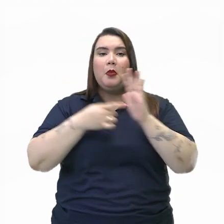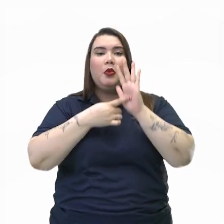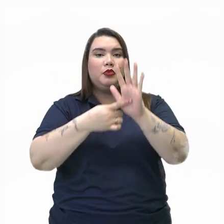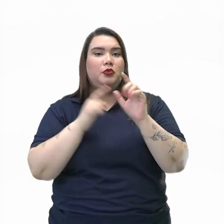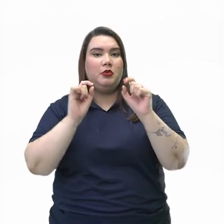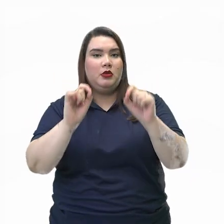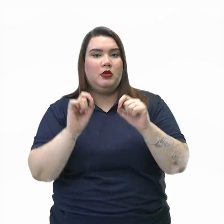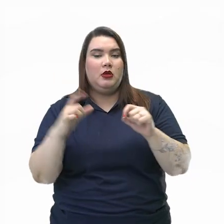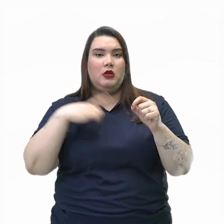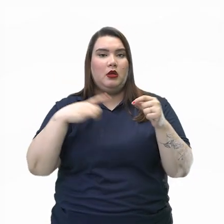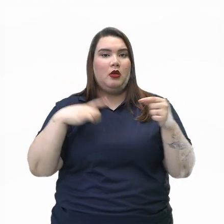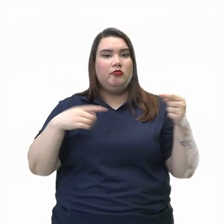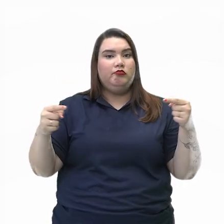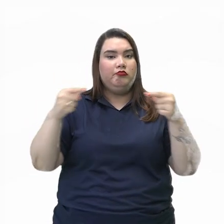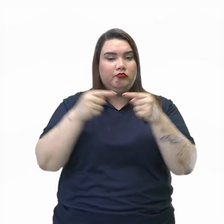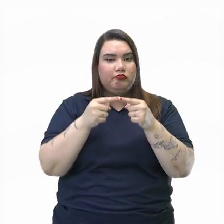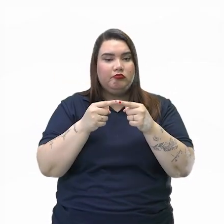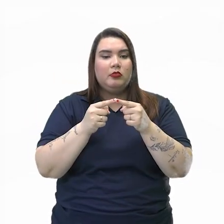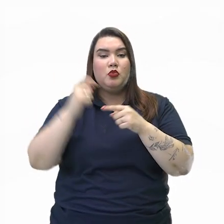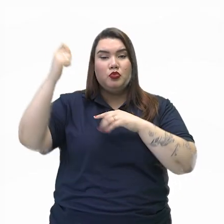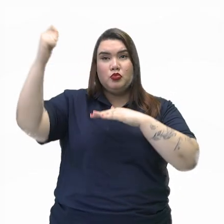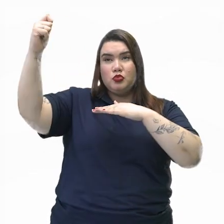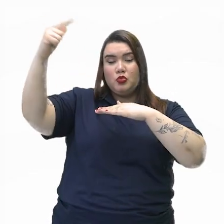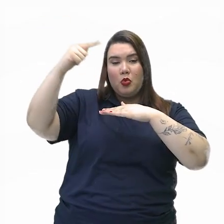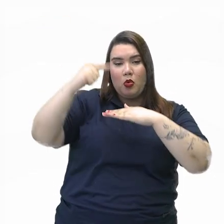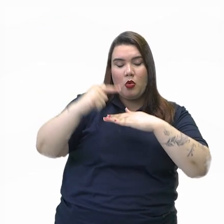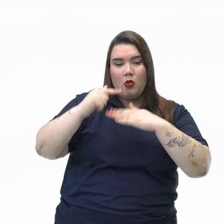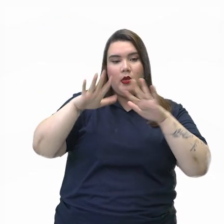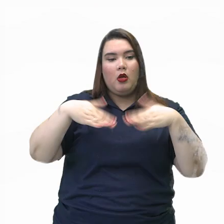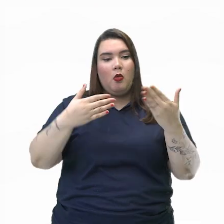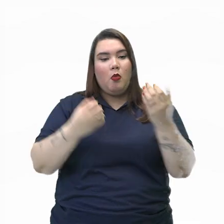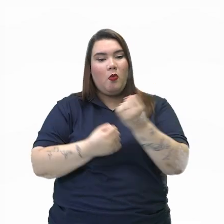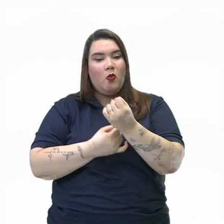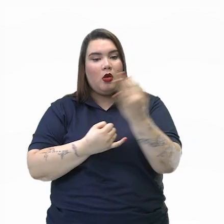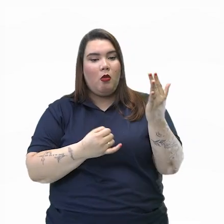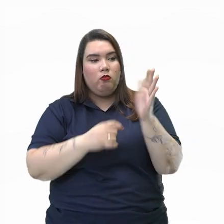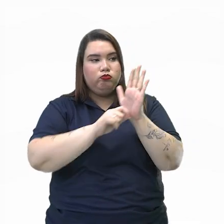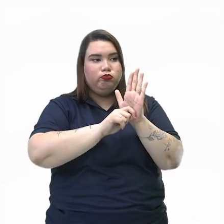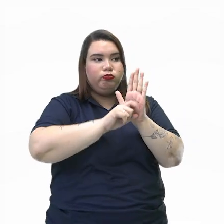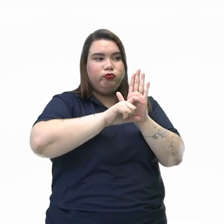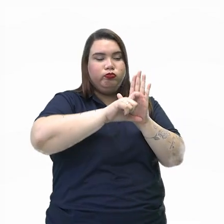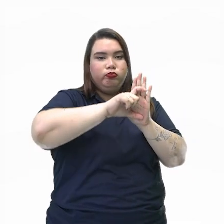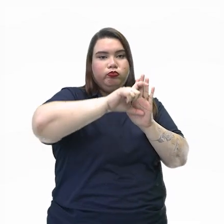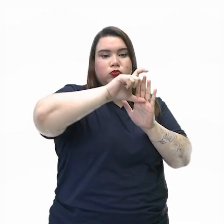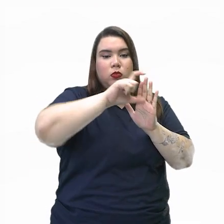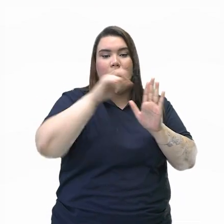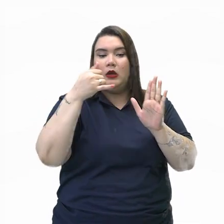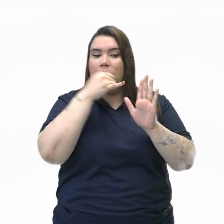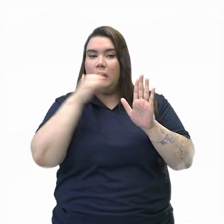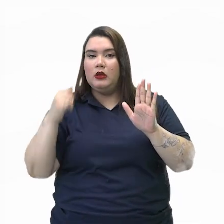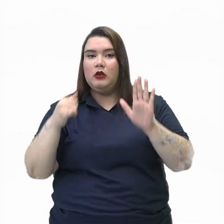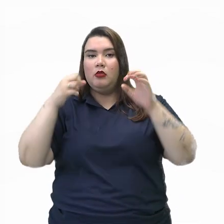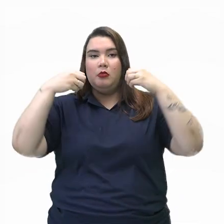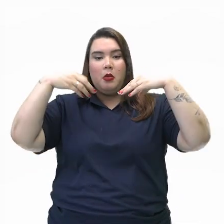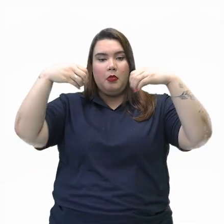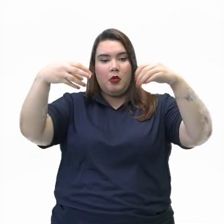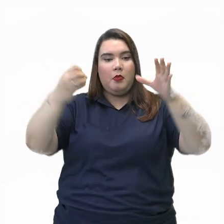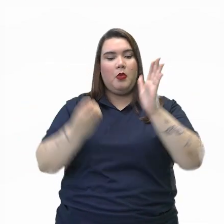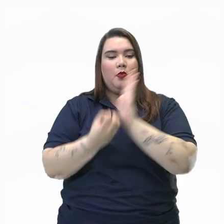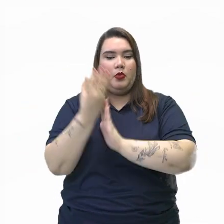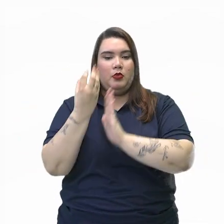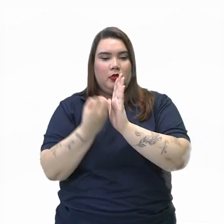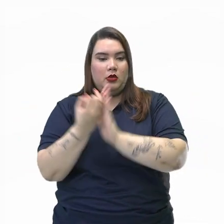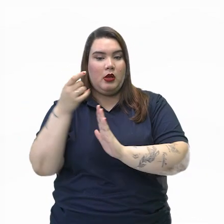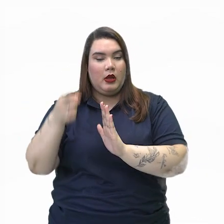radiação solar sobre as placas solares, maior será a quantidade de energia elétrica